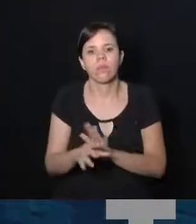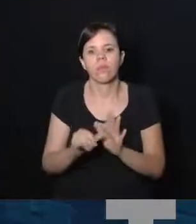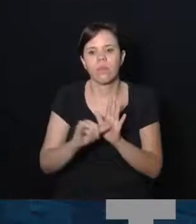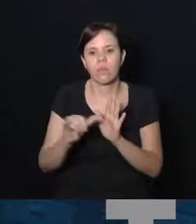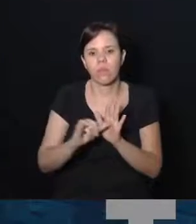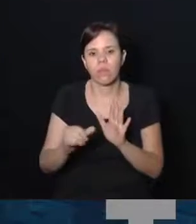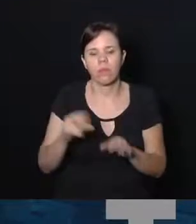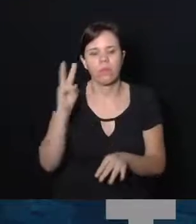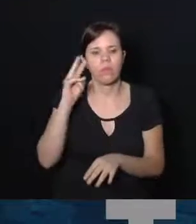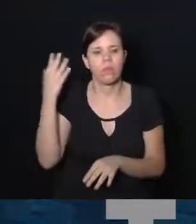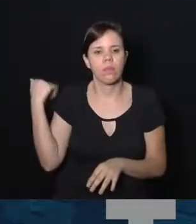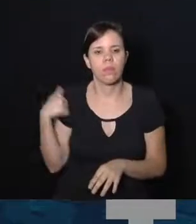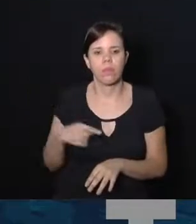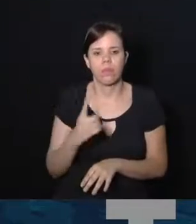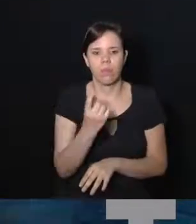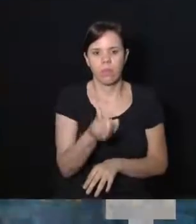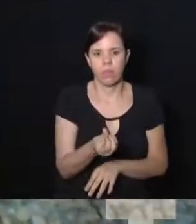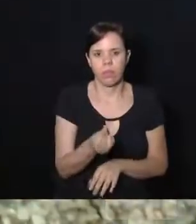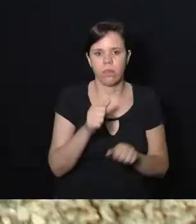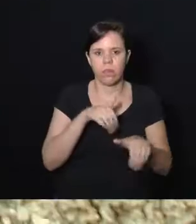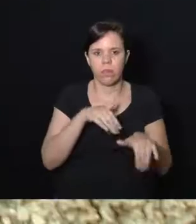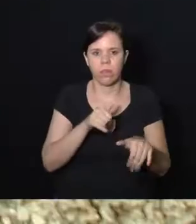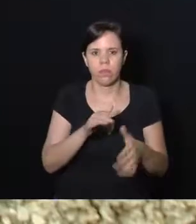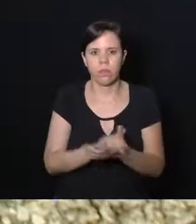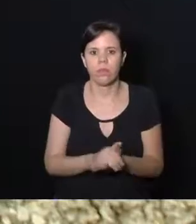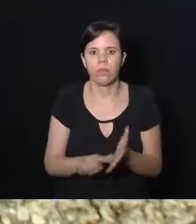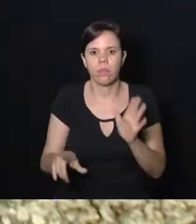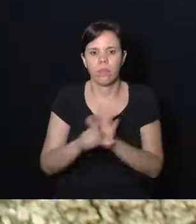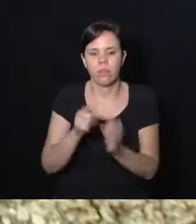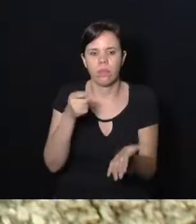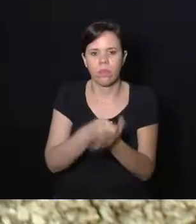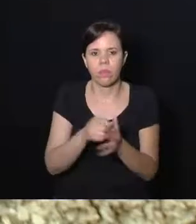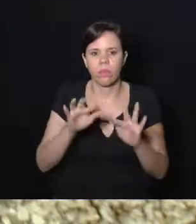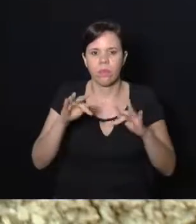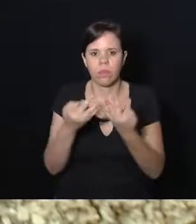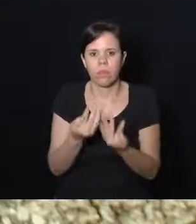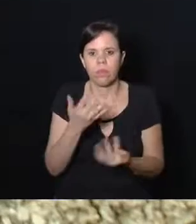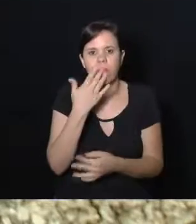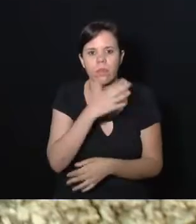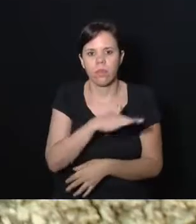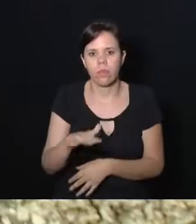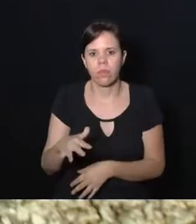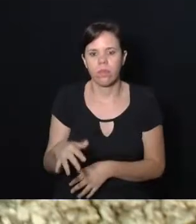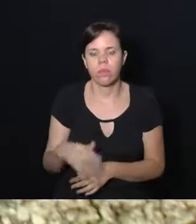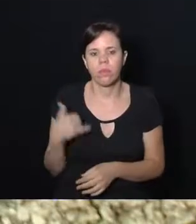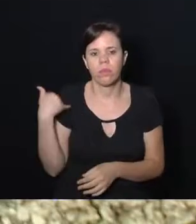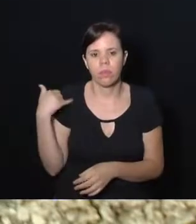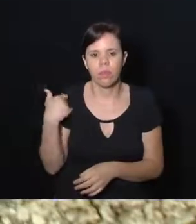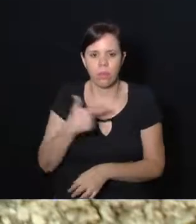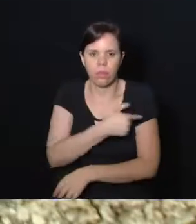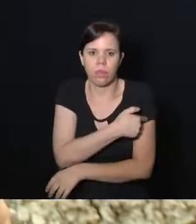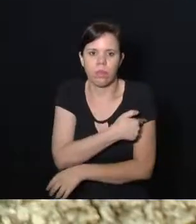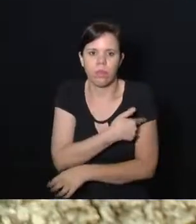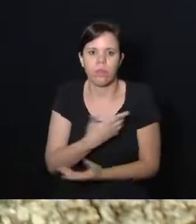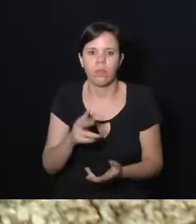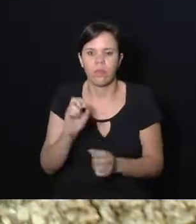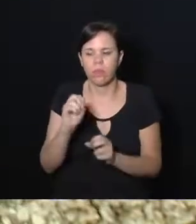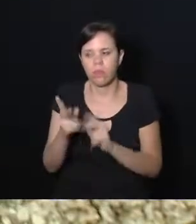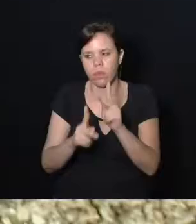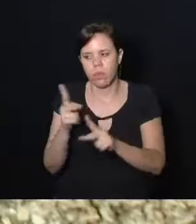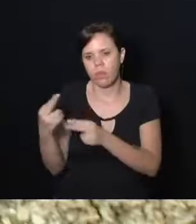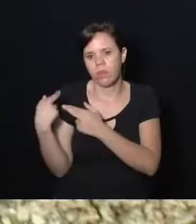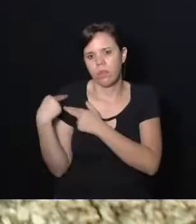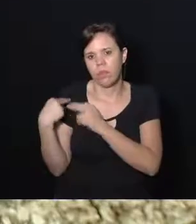desta segunda-feira, dia 16 de setembro. A lei obriga os pais de crianças em idade de vacinação ou os responsáveis